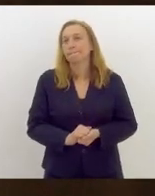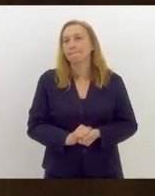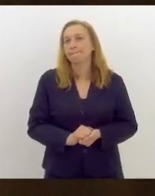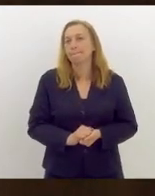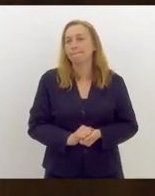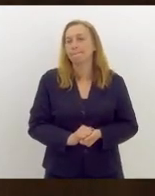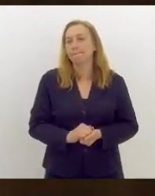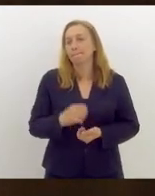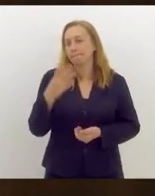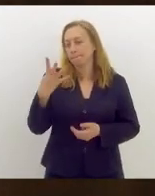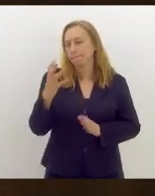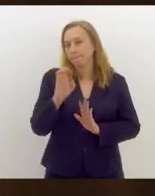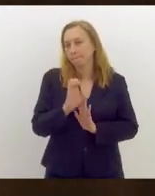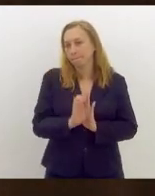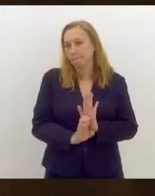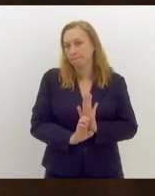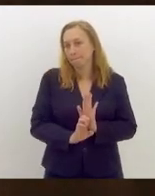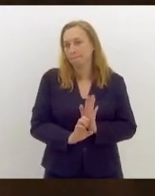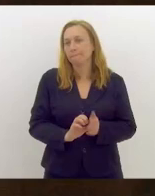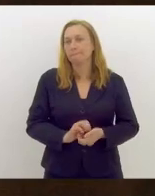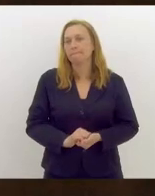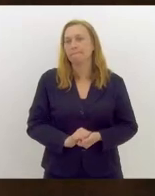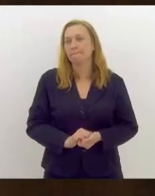as quatro emendas